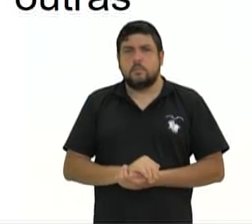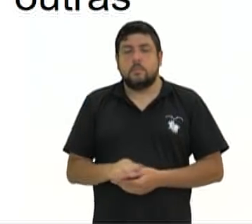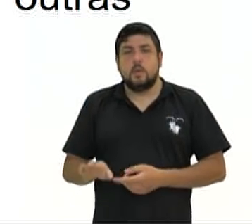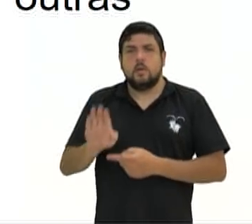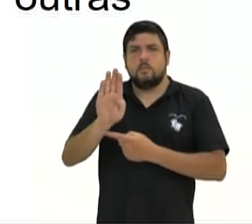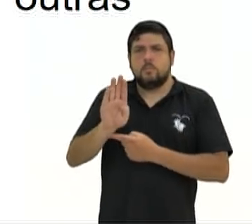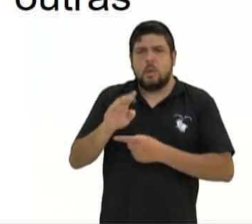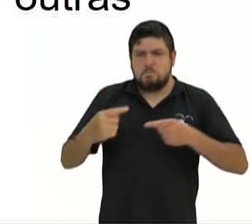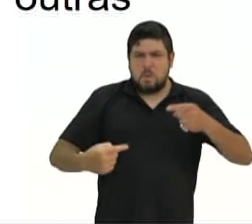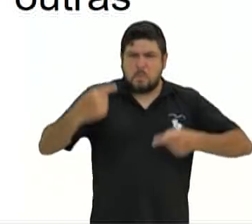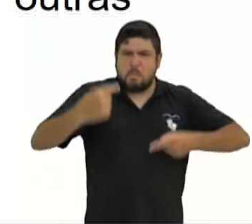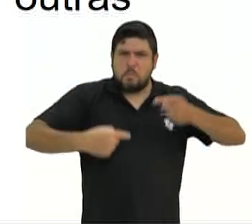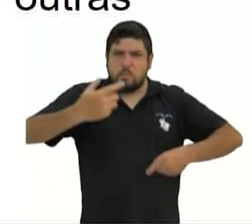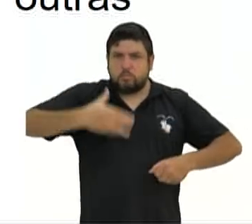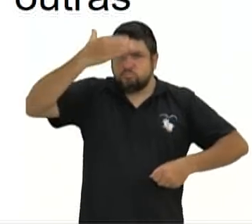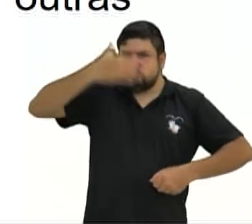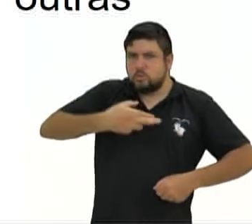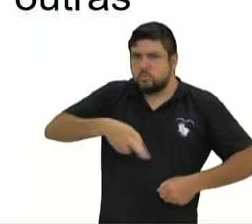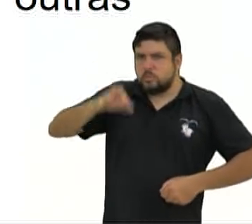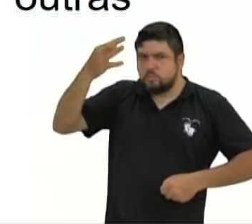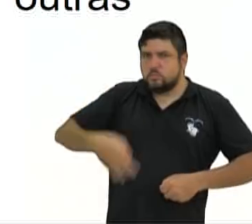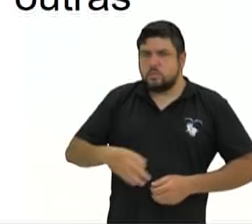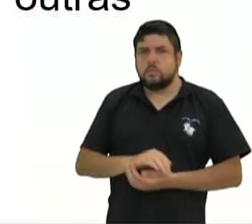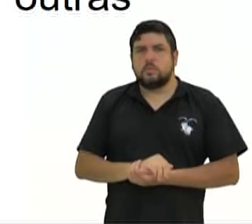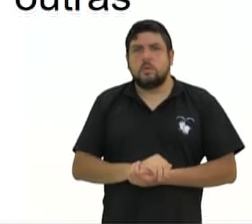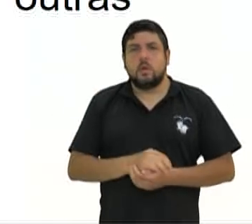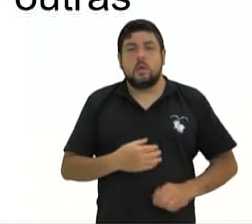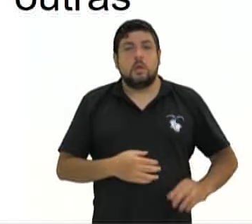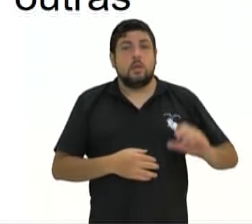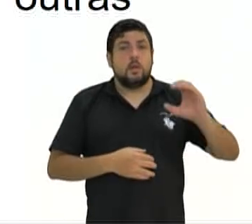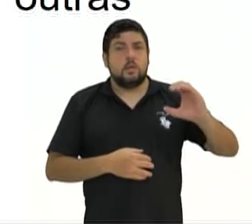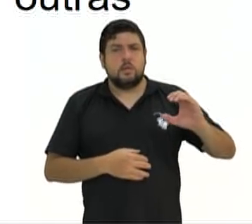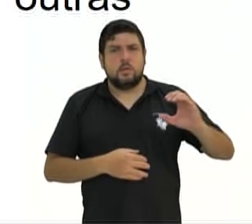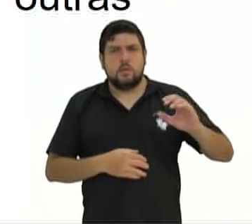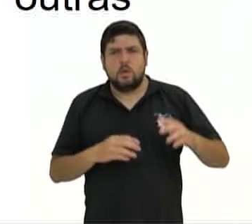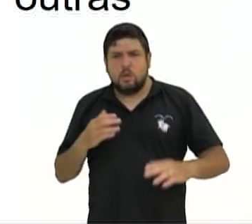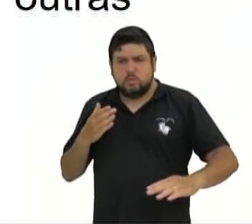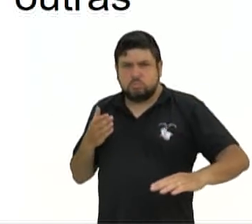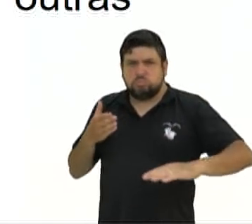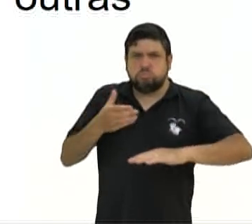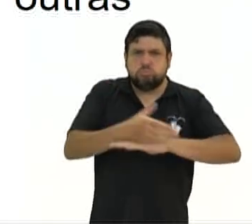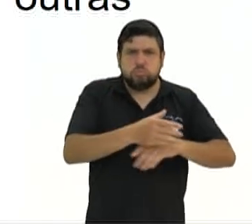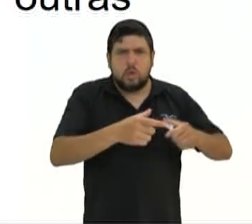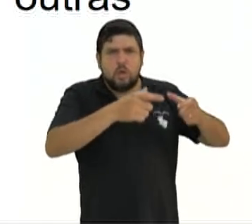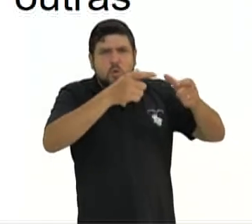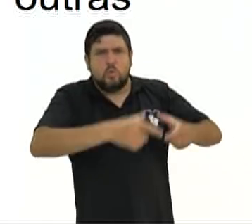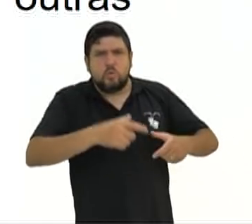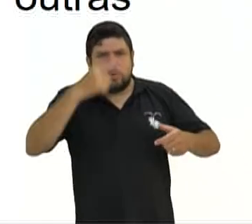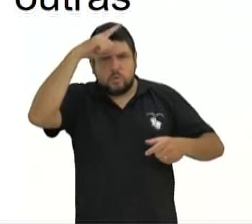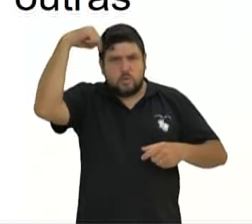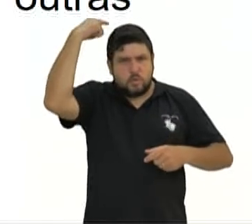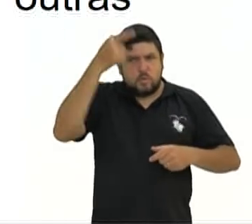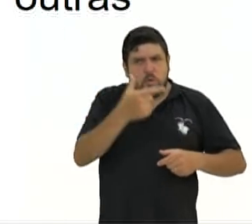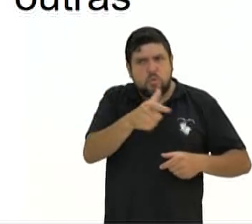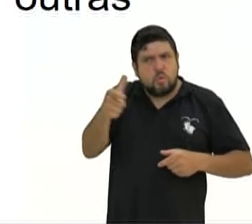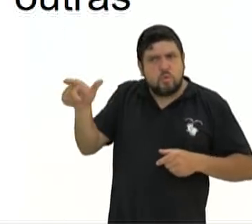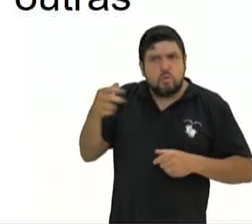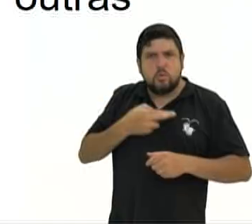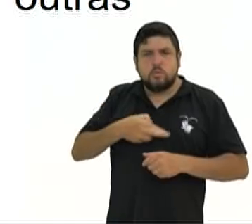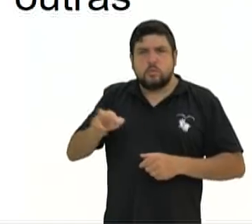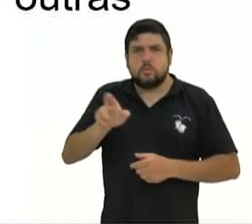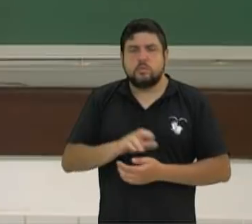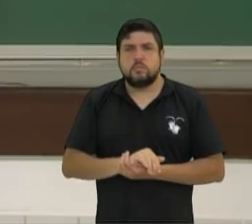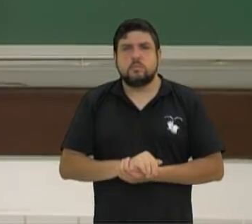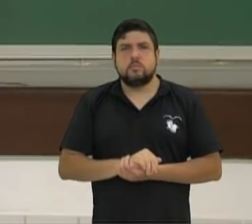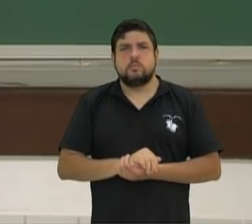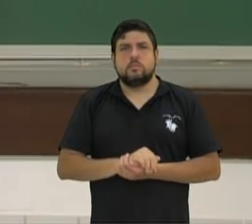provar que a sua religião está correta. Letra C, a invasão dos lugares sagrados de outras religiões. Vamos dar um